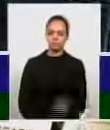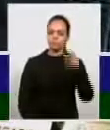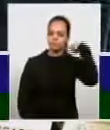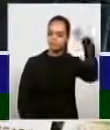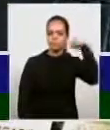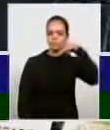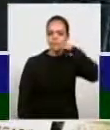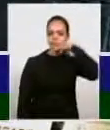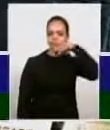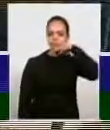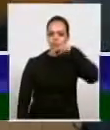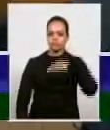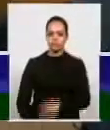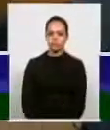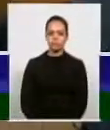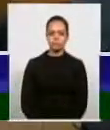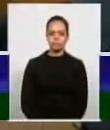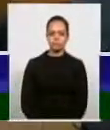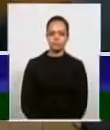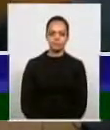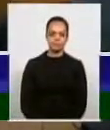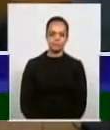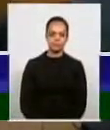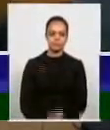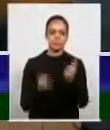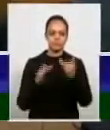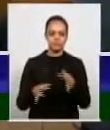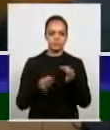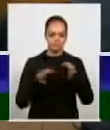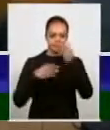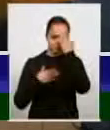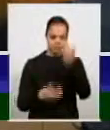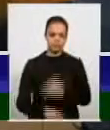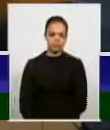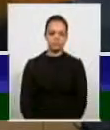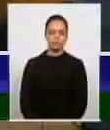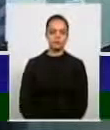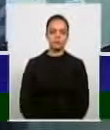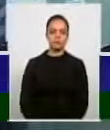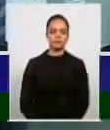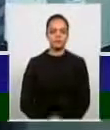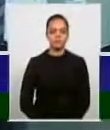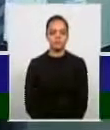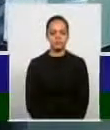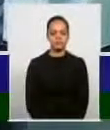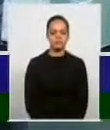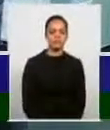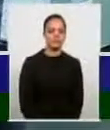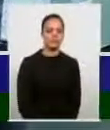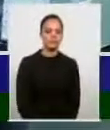Vereador Márcio Nobre, em consideração aos projetos e agradecimentos.